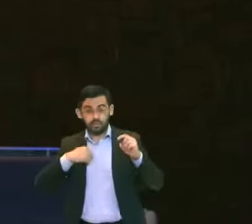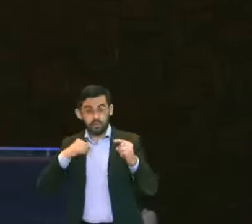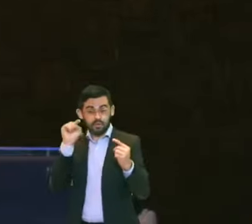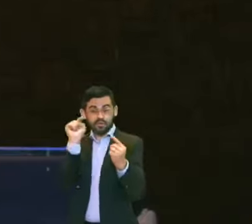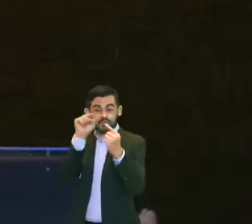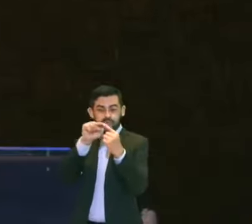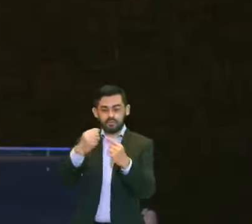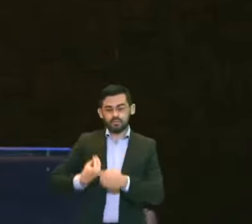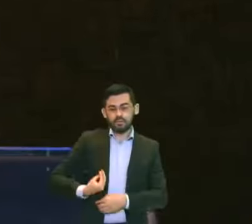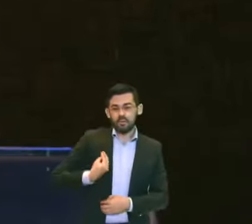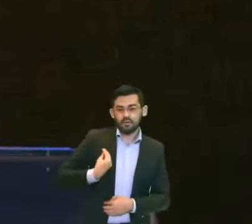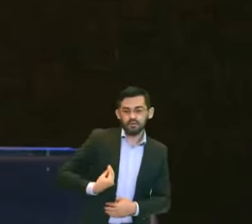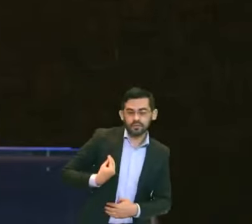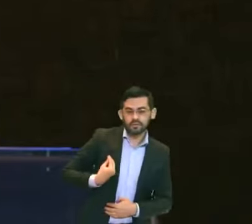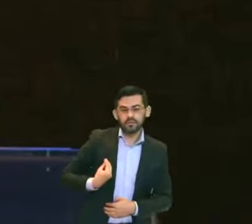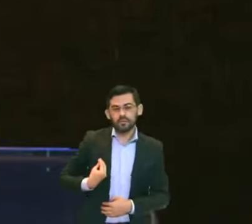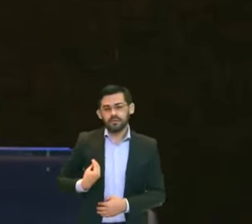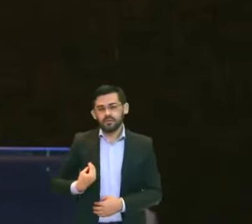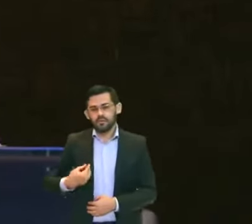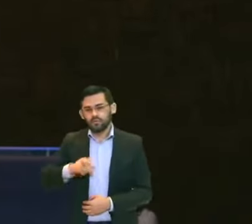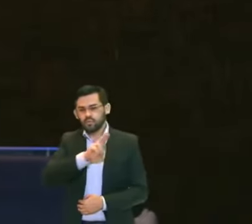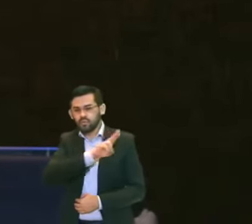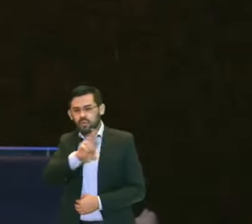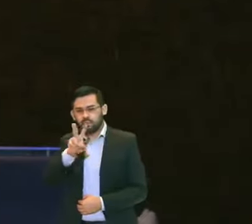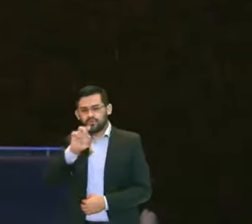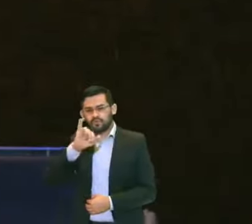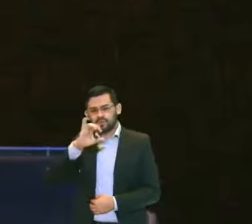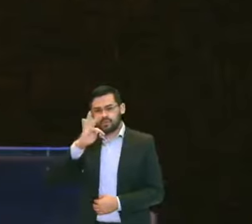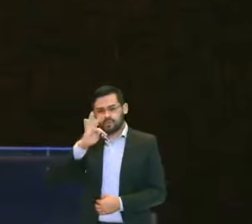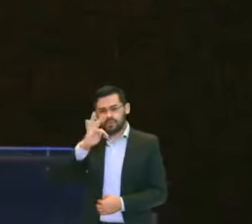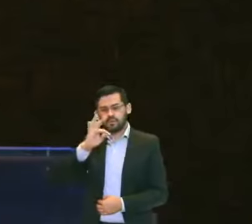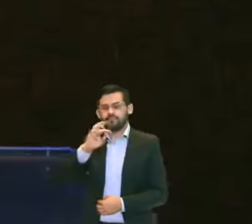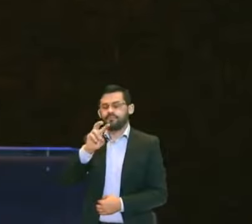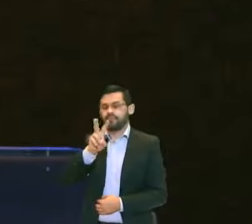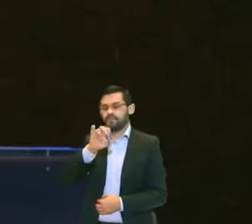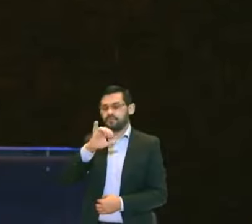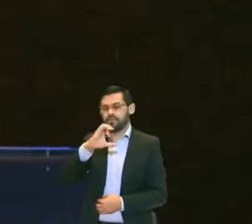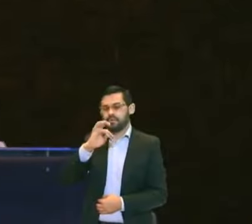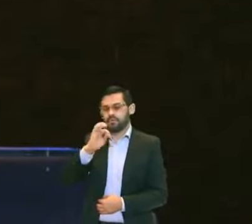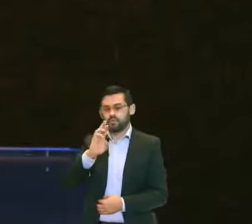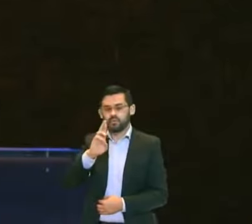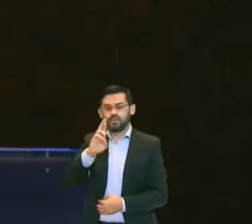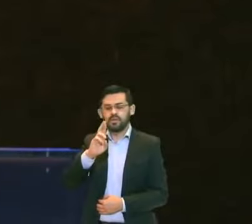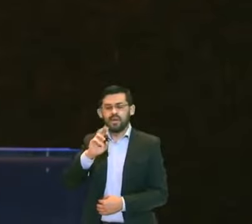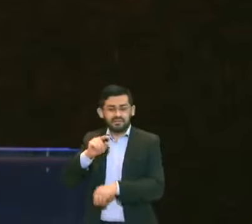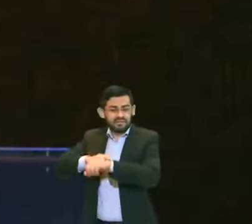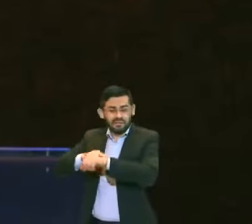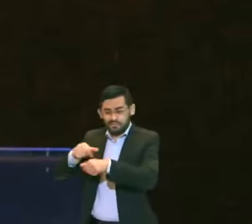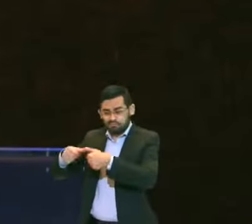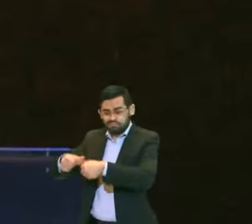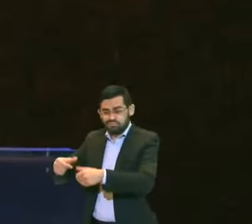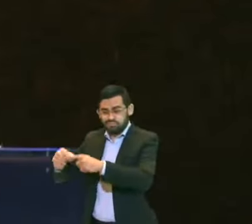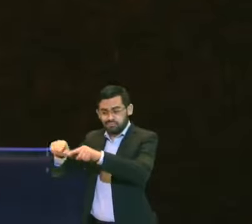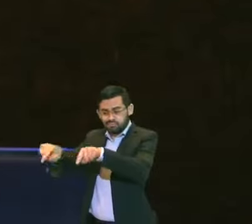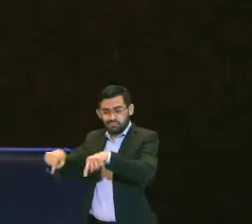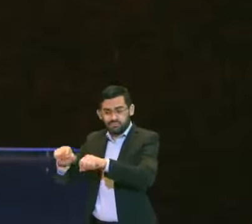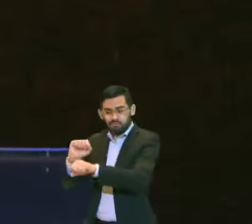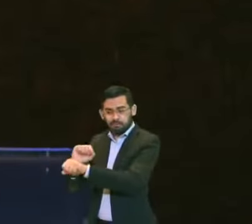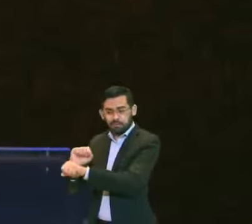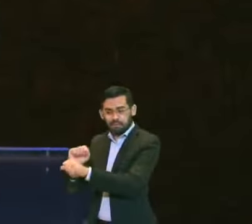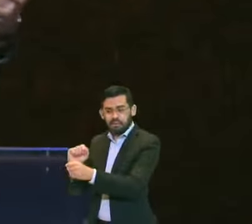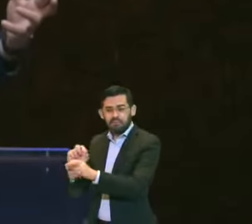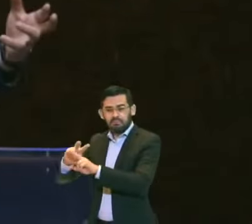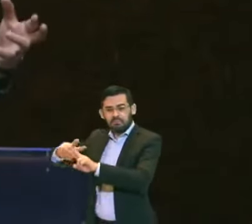assim. Viktor Frankl, e ele fala que nesse tempo que ele está no campo de concentração, ele